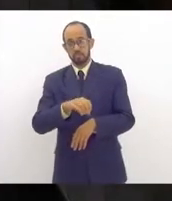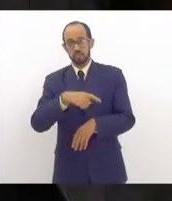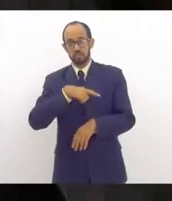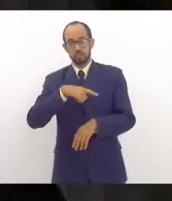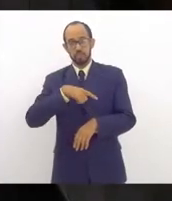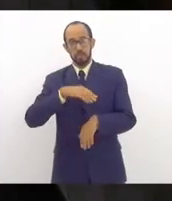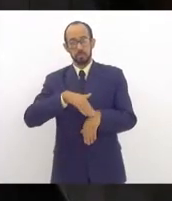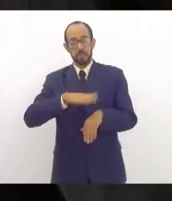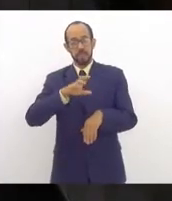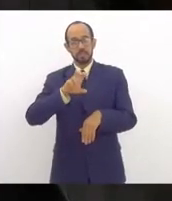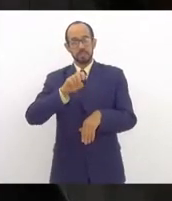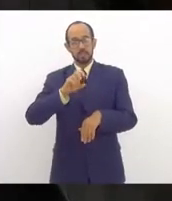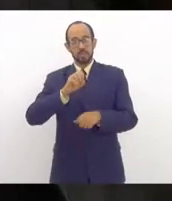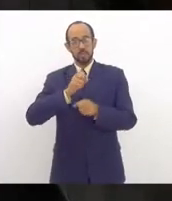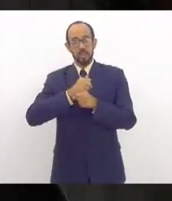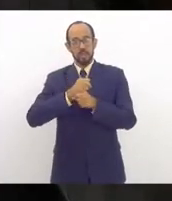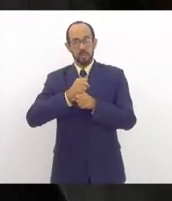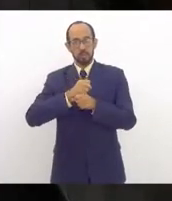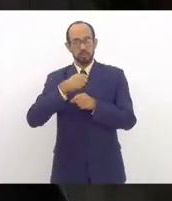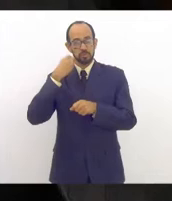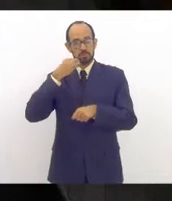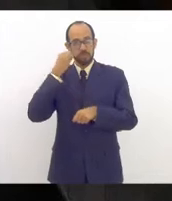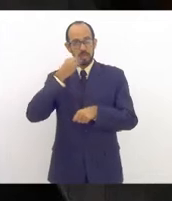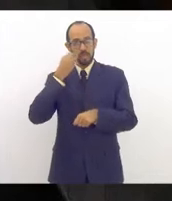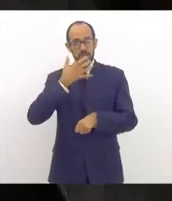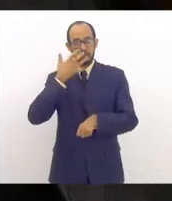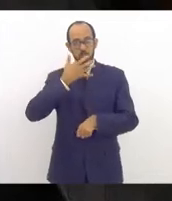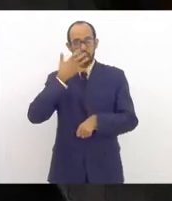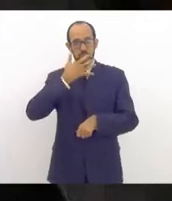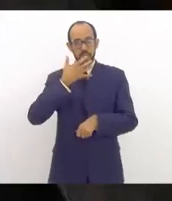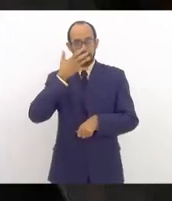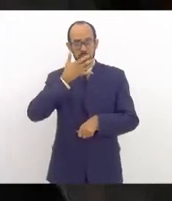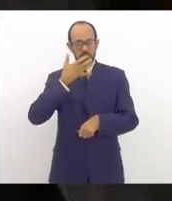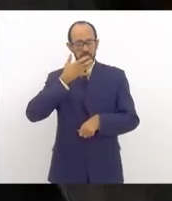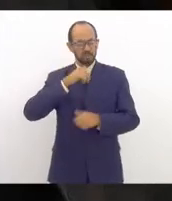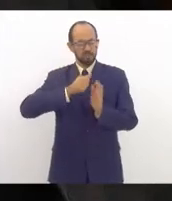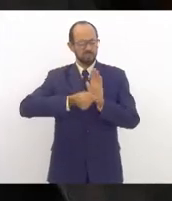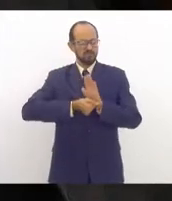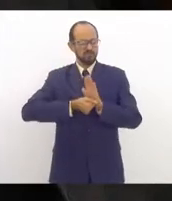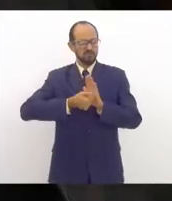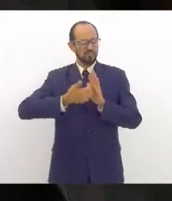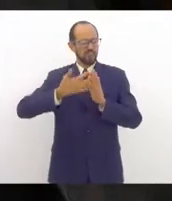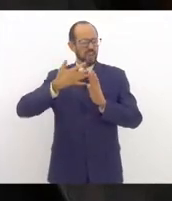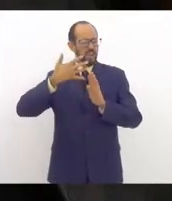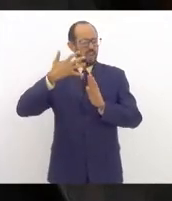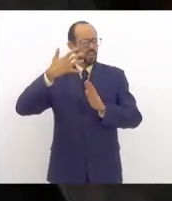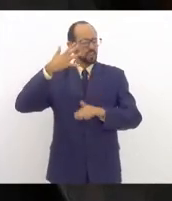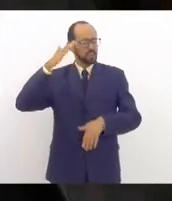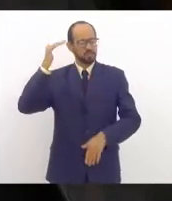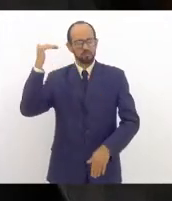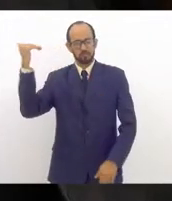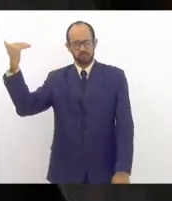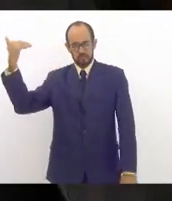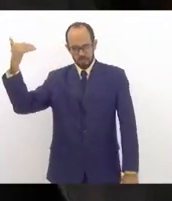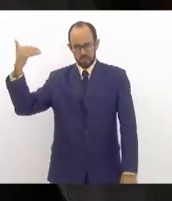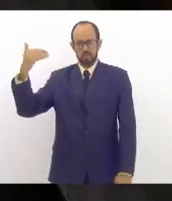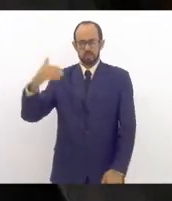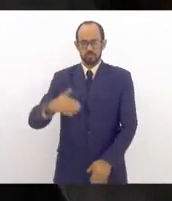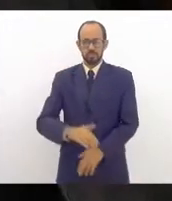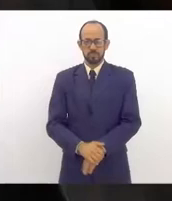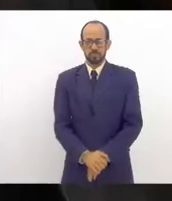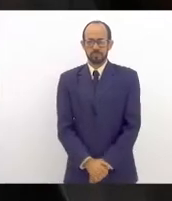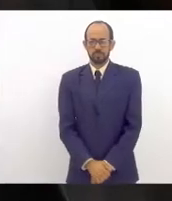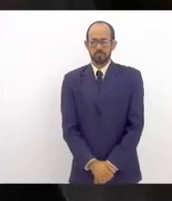na música com muitas canções de grande sucesso aliás